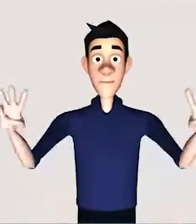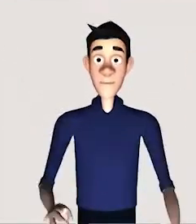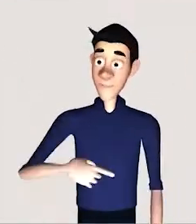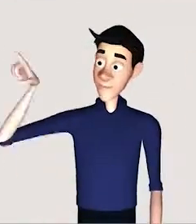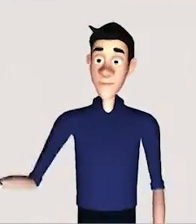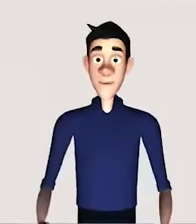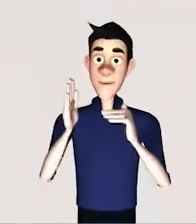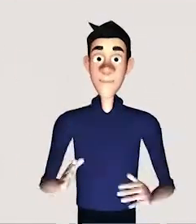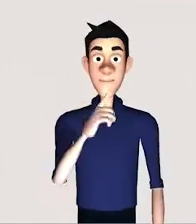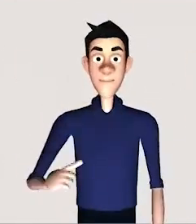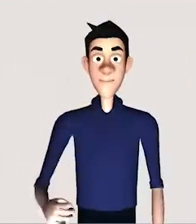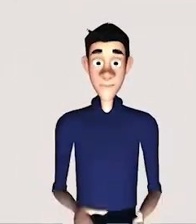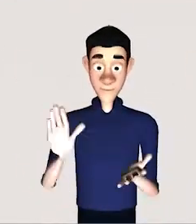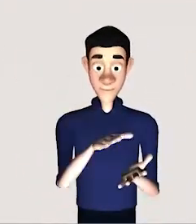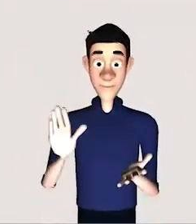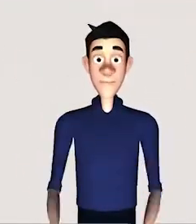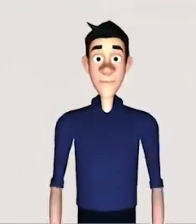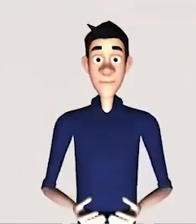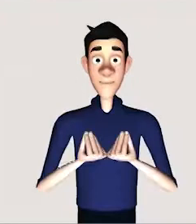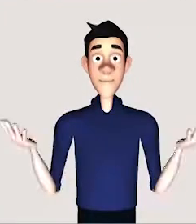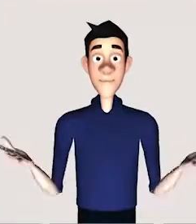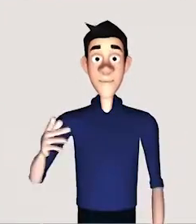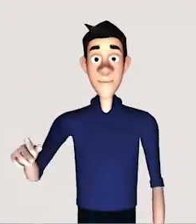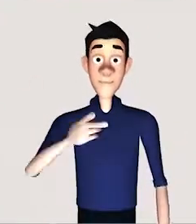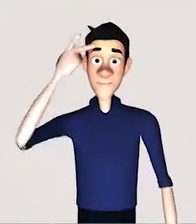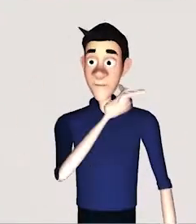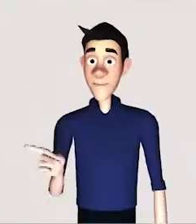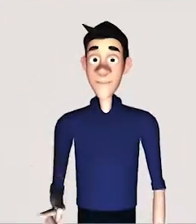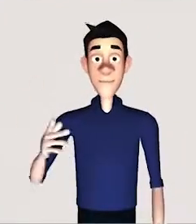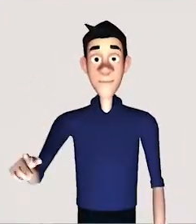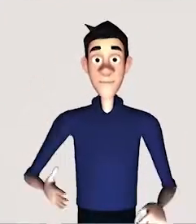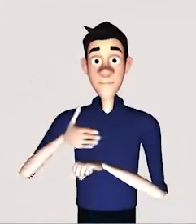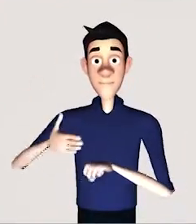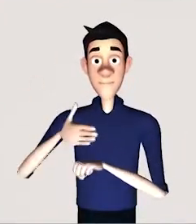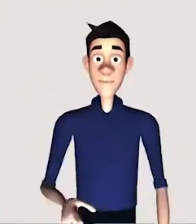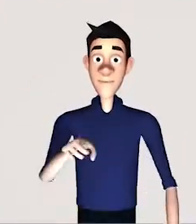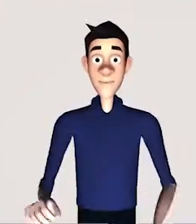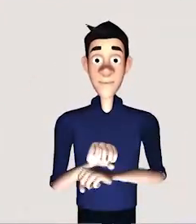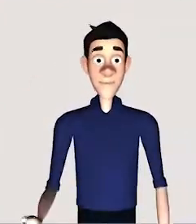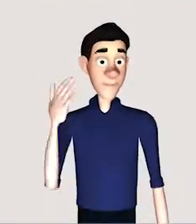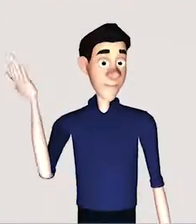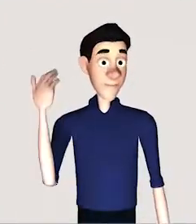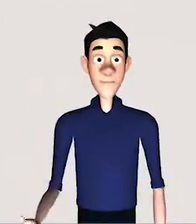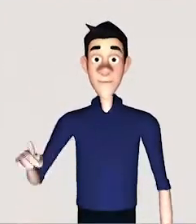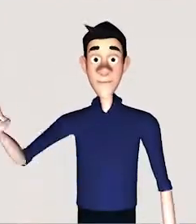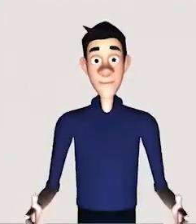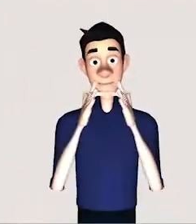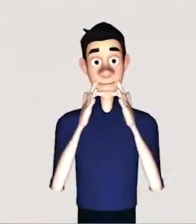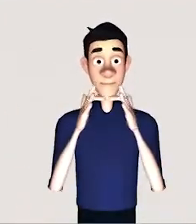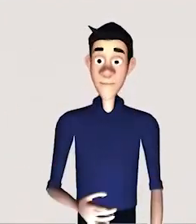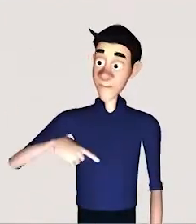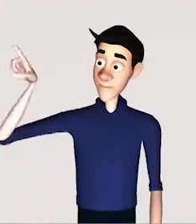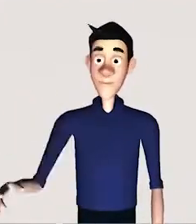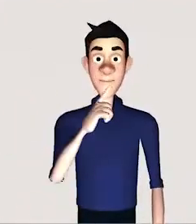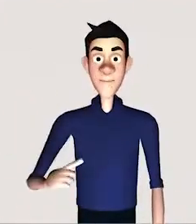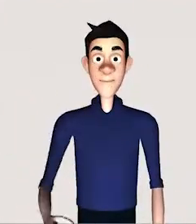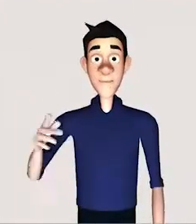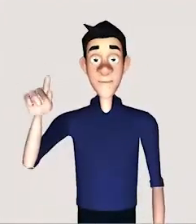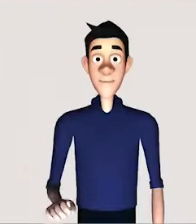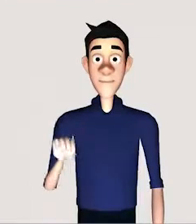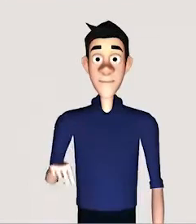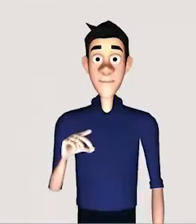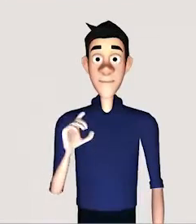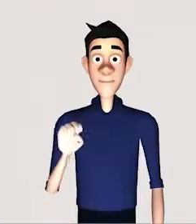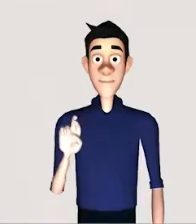vai ser elaborado e o que é que você espera ter de produto final, porque também pode ser o desenvolvimento de atividade, pode ser a aplicação